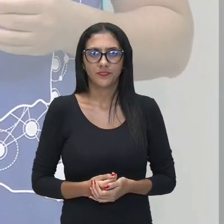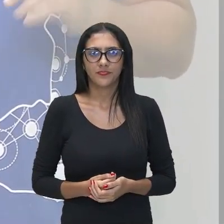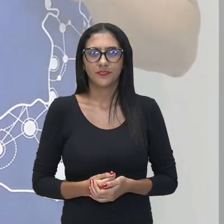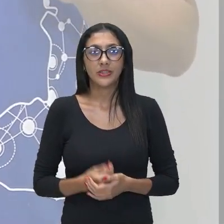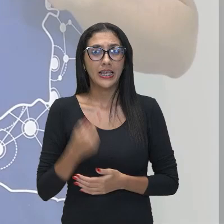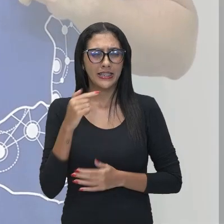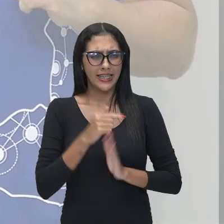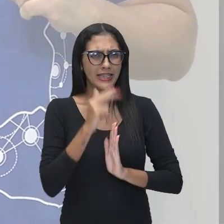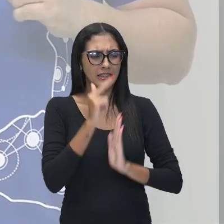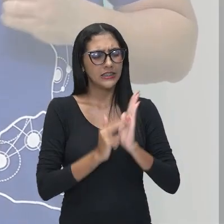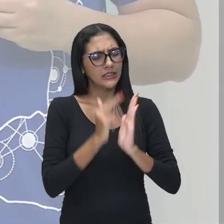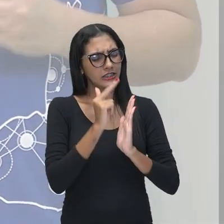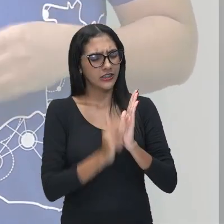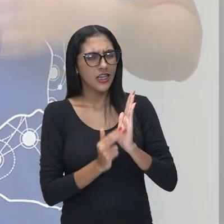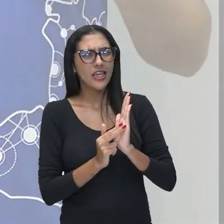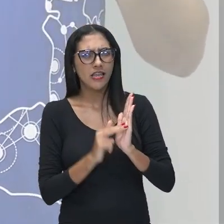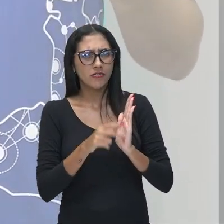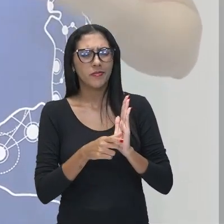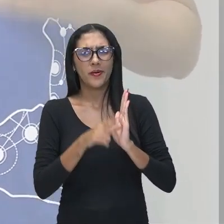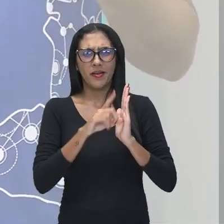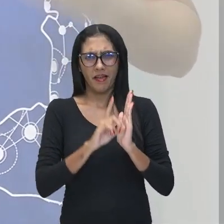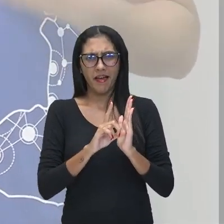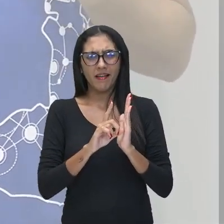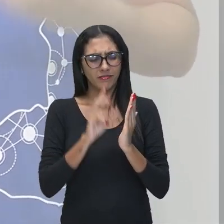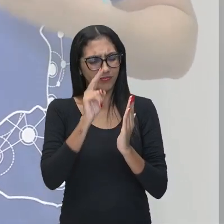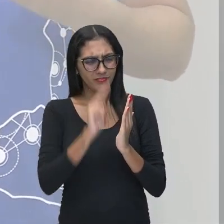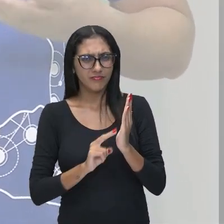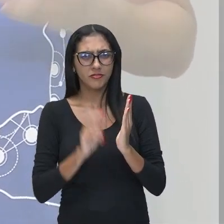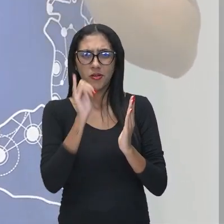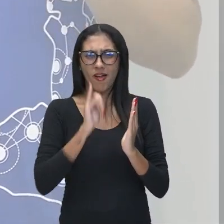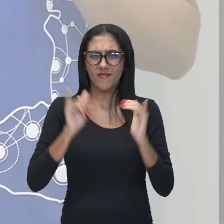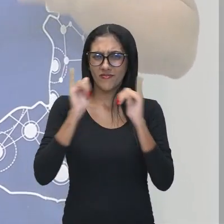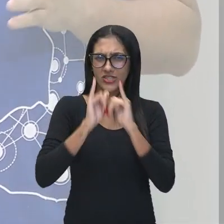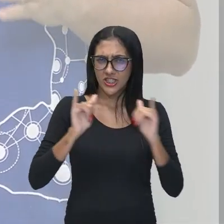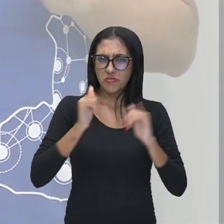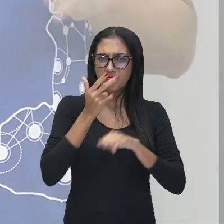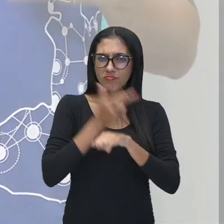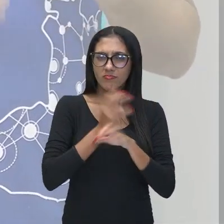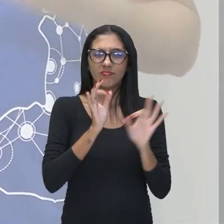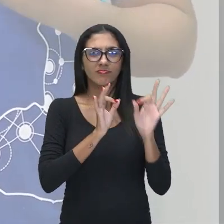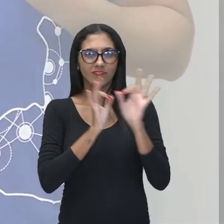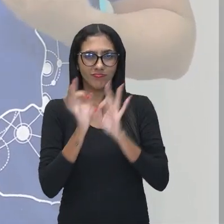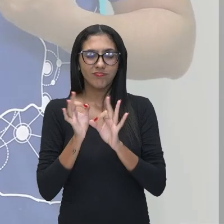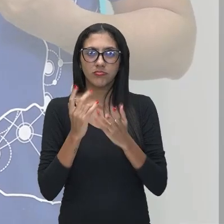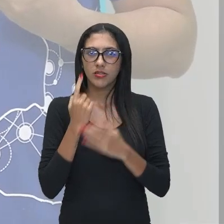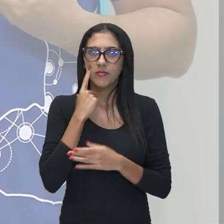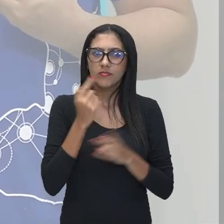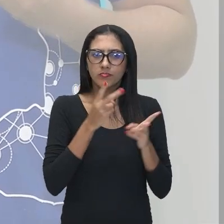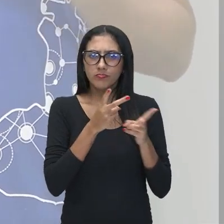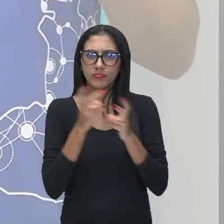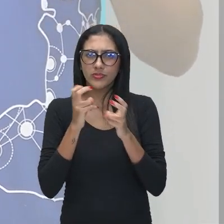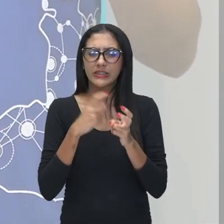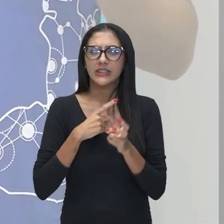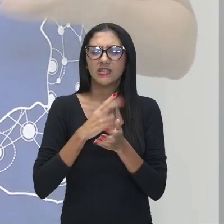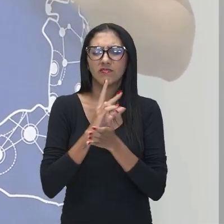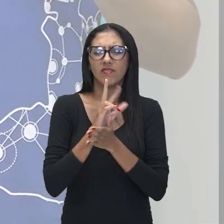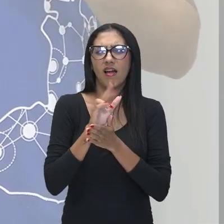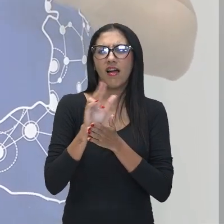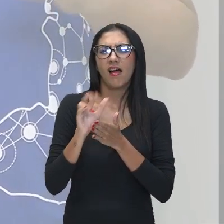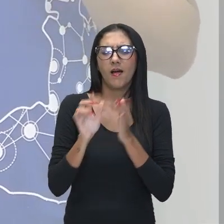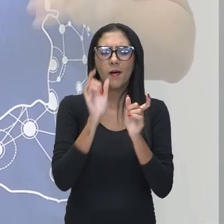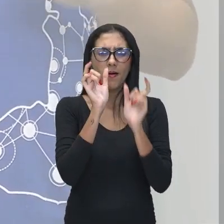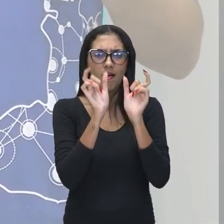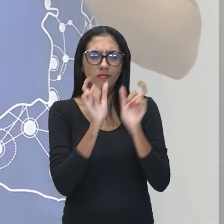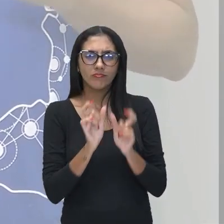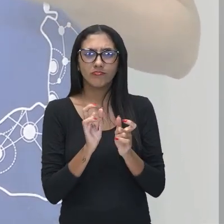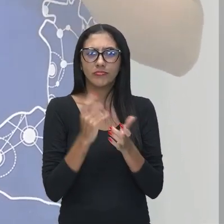nós acabamos de ver, de ler no nosso vídeo, nós encontramos diversos problemas que trazem